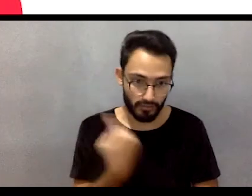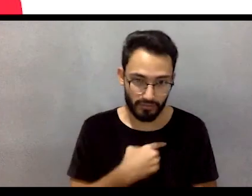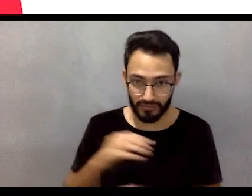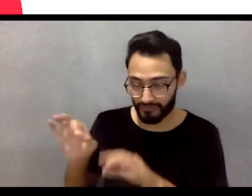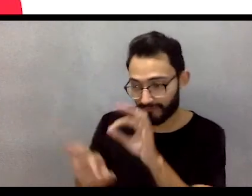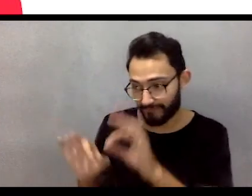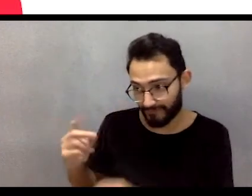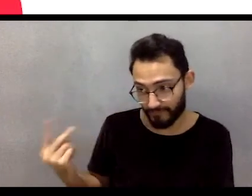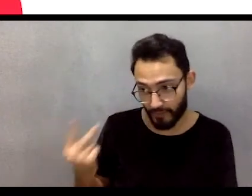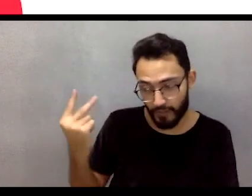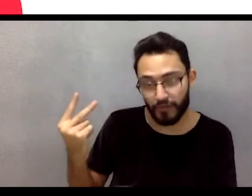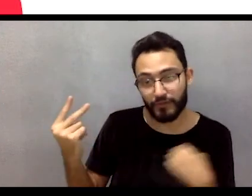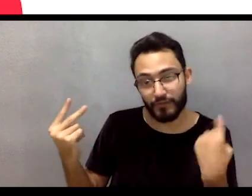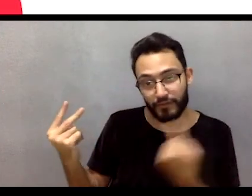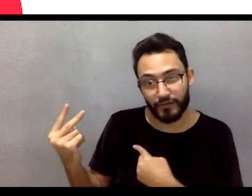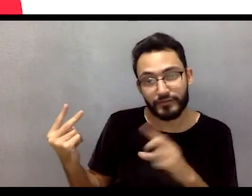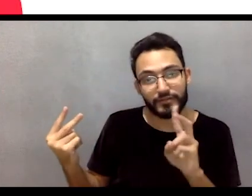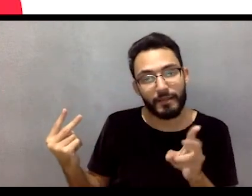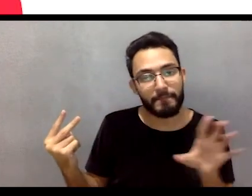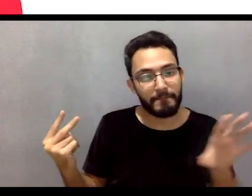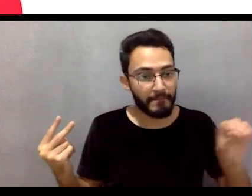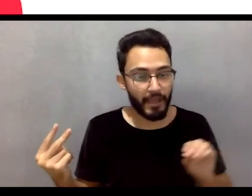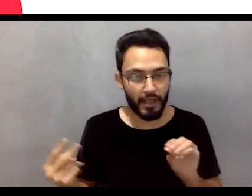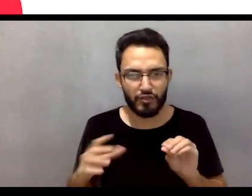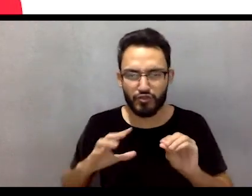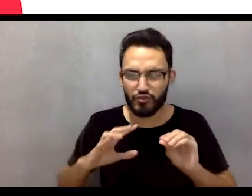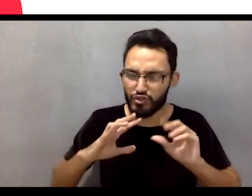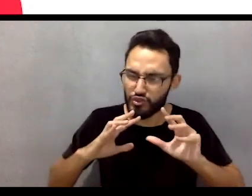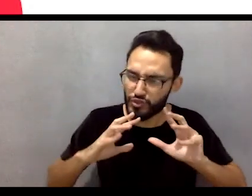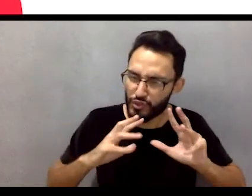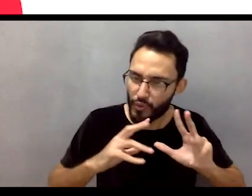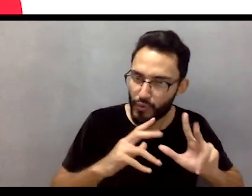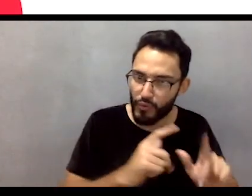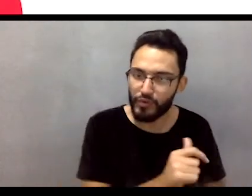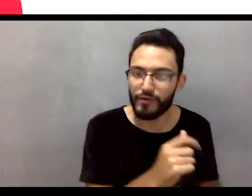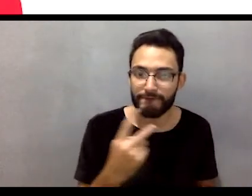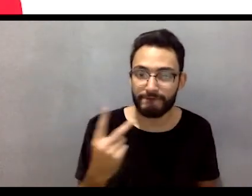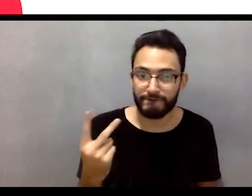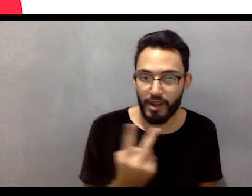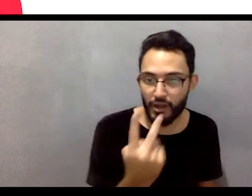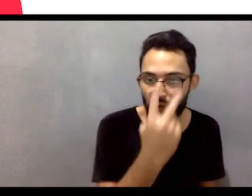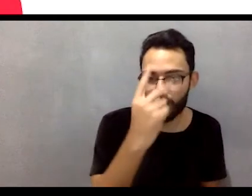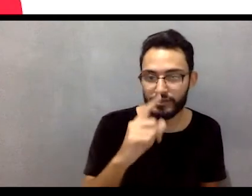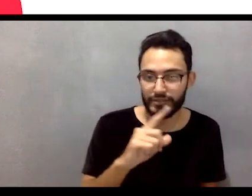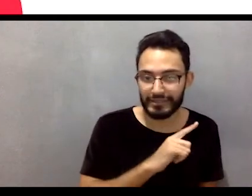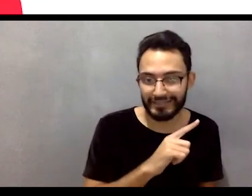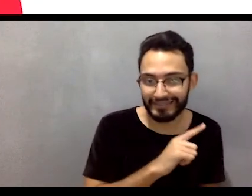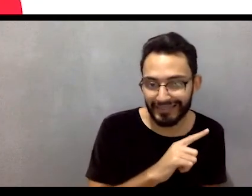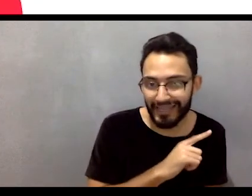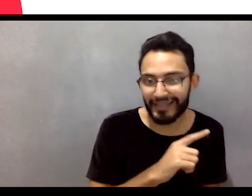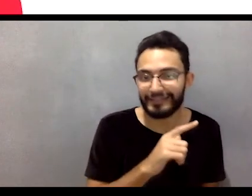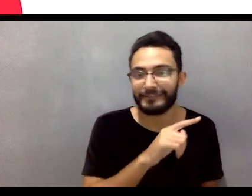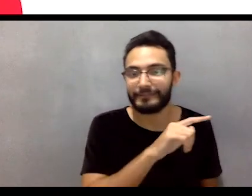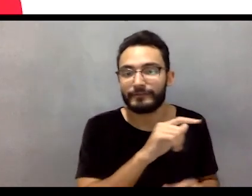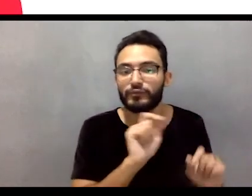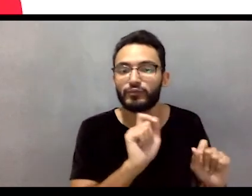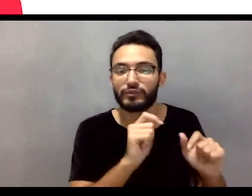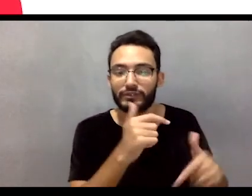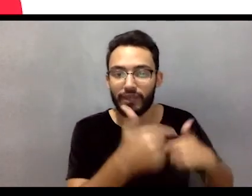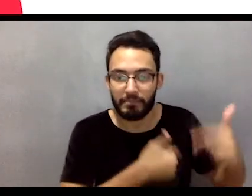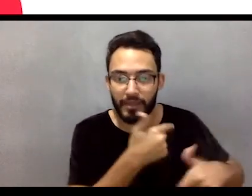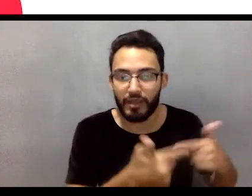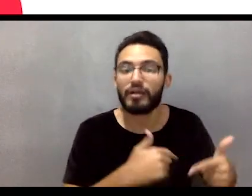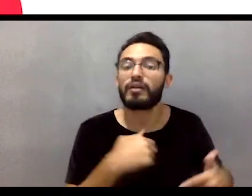de valor, a gente pega toda a parte de valor que tem aquela demanda, mas